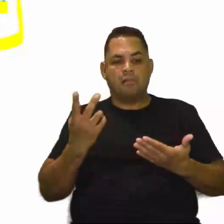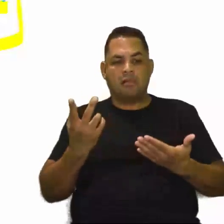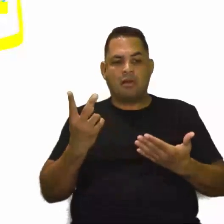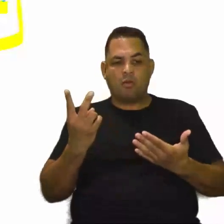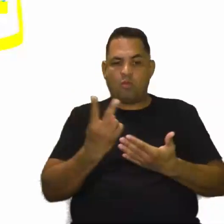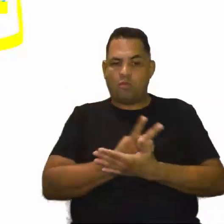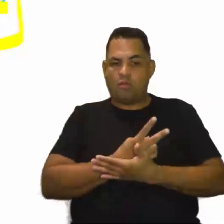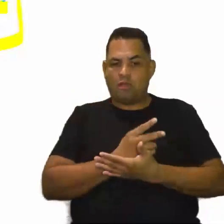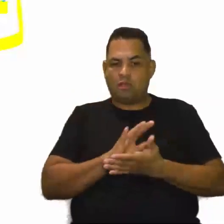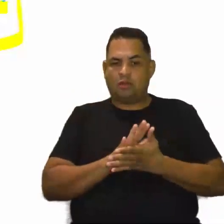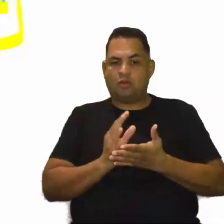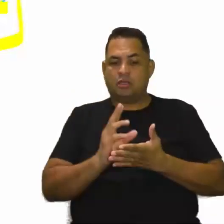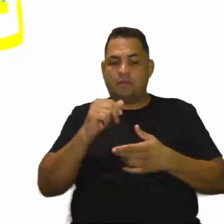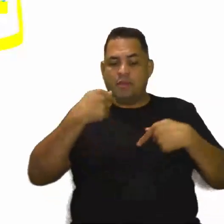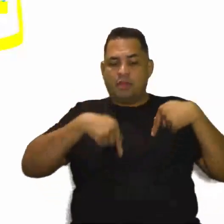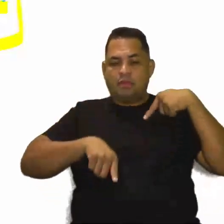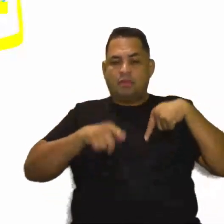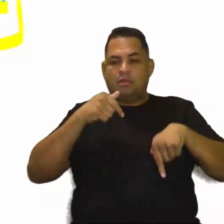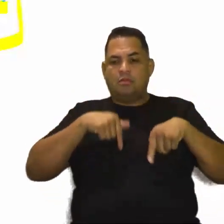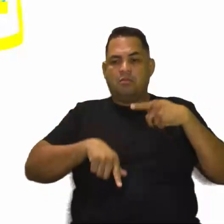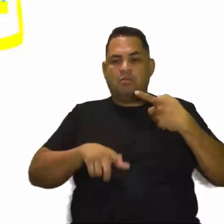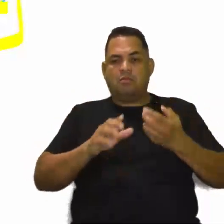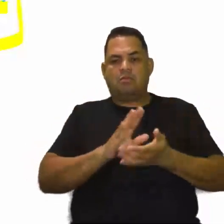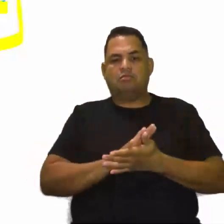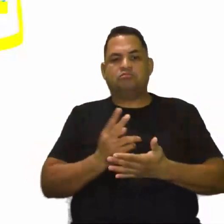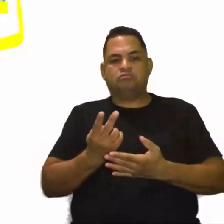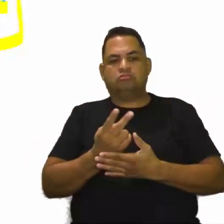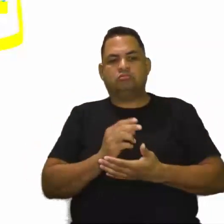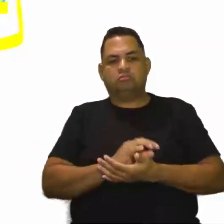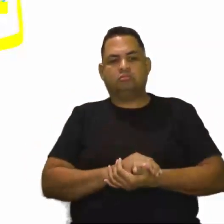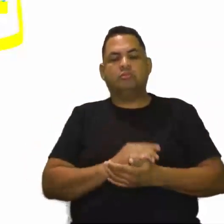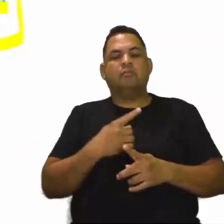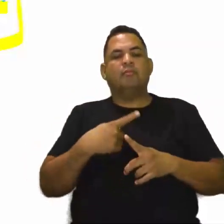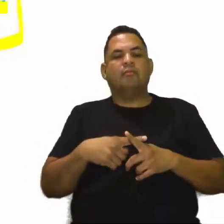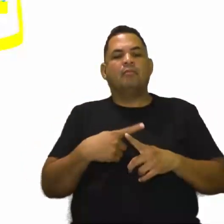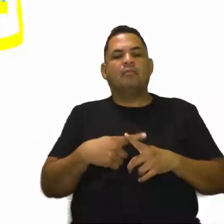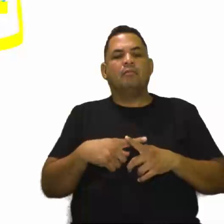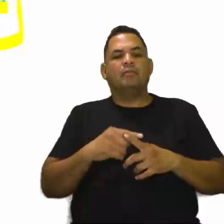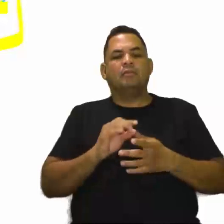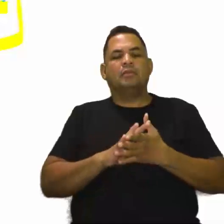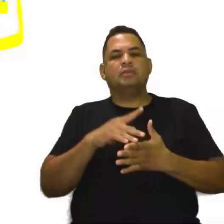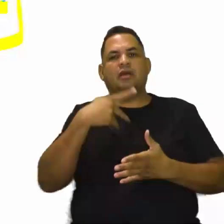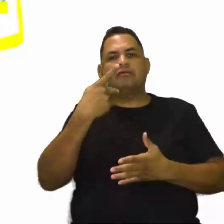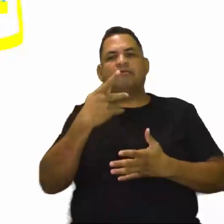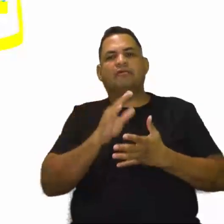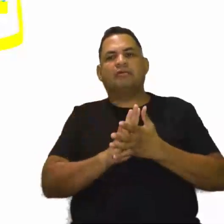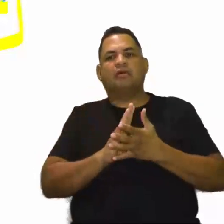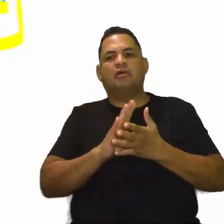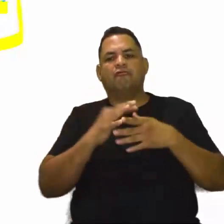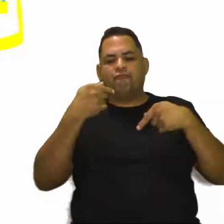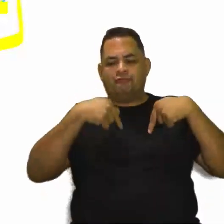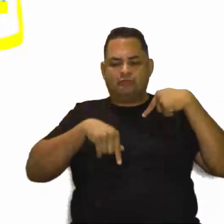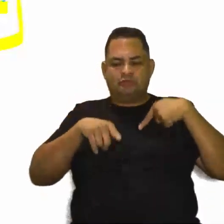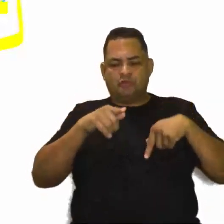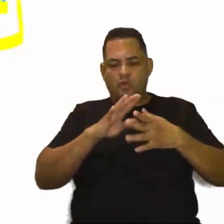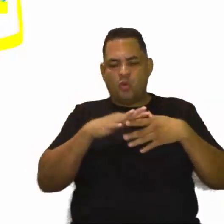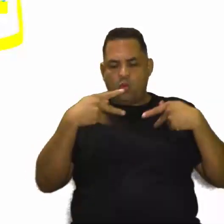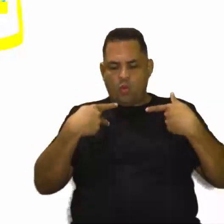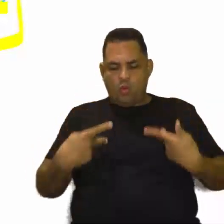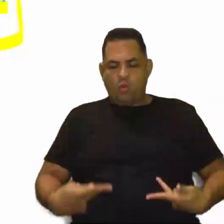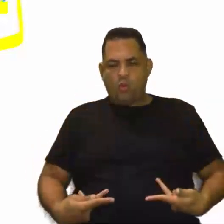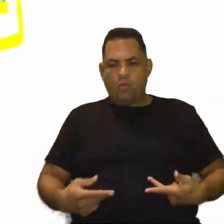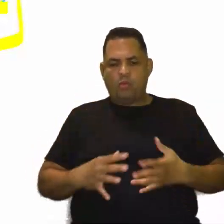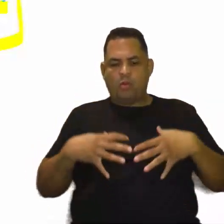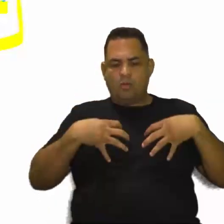metabólico. Opa! É isso que eu estou procurando. Por quê? Porque está falando de orgânico, de fisiológico, de